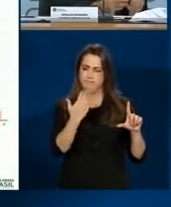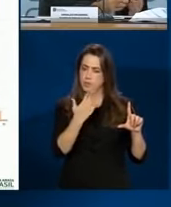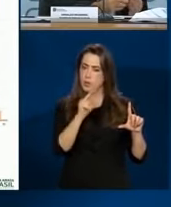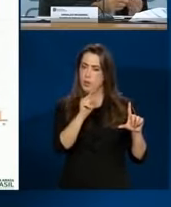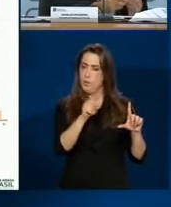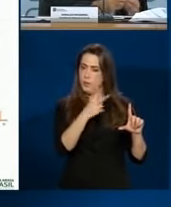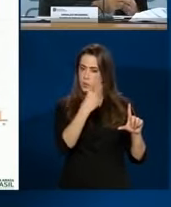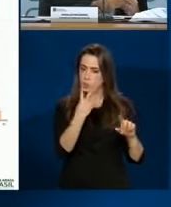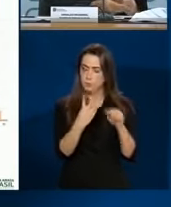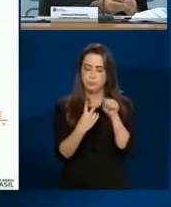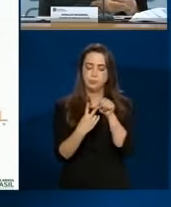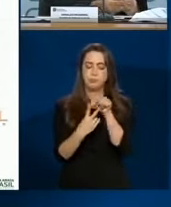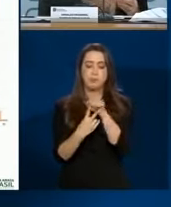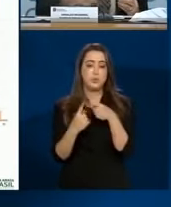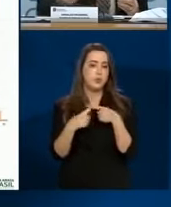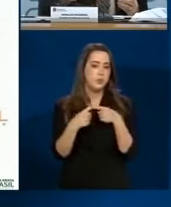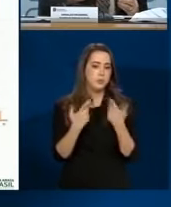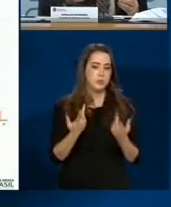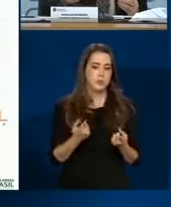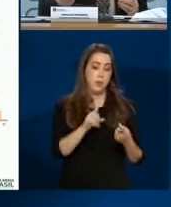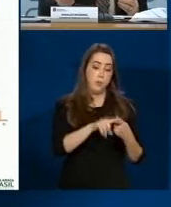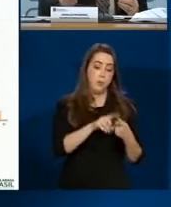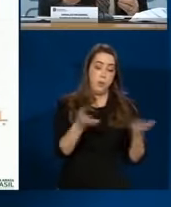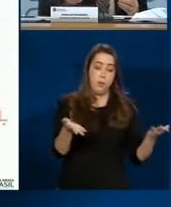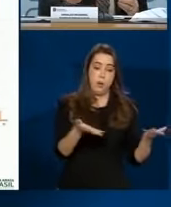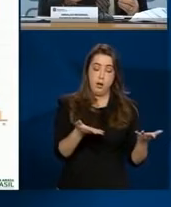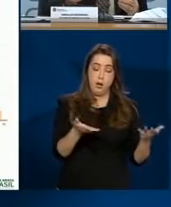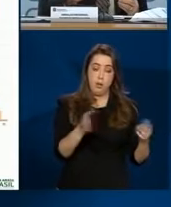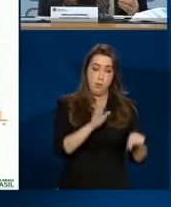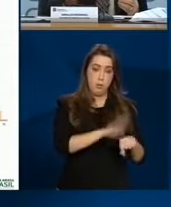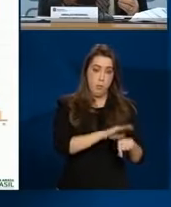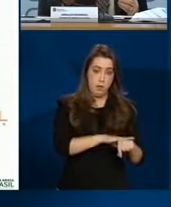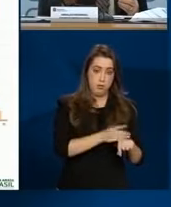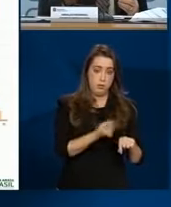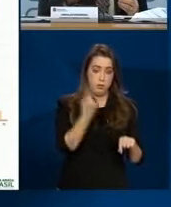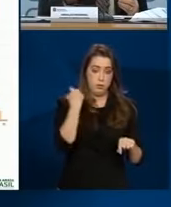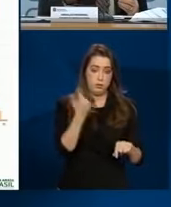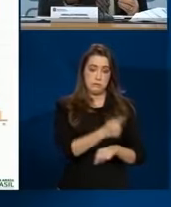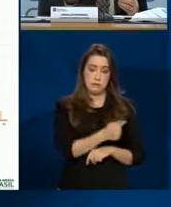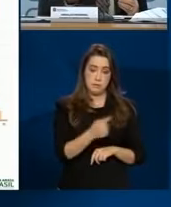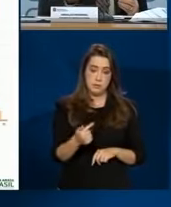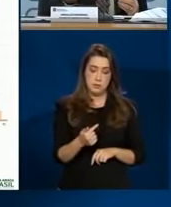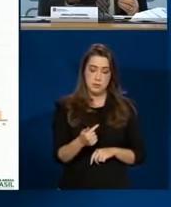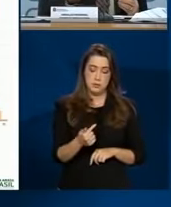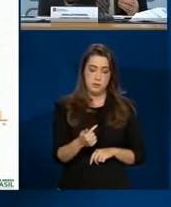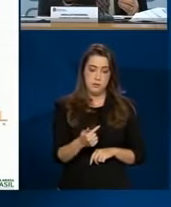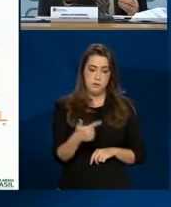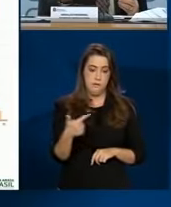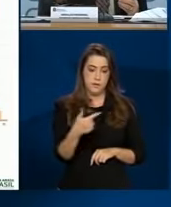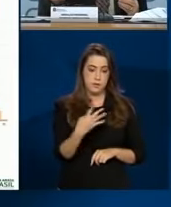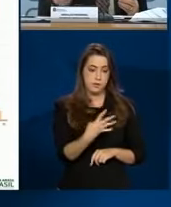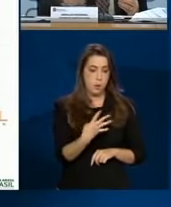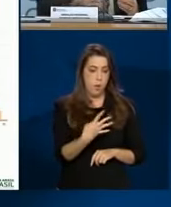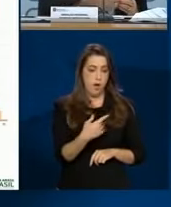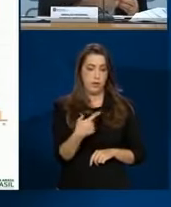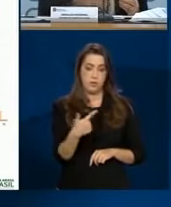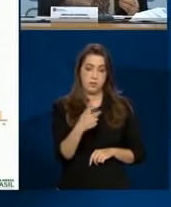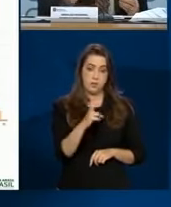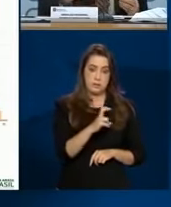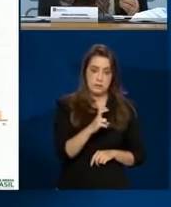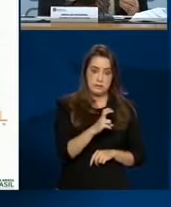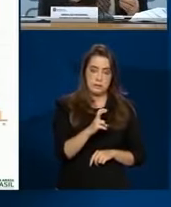dois fatores: o período sazonal nas semanas da 24ª, da 25ª